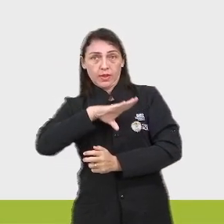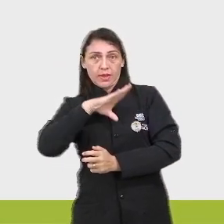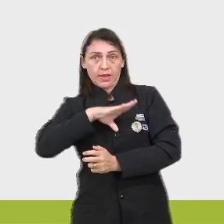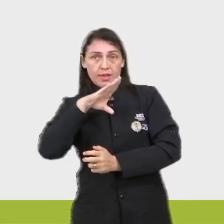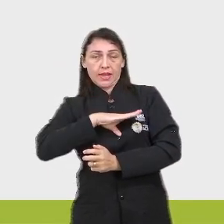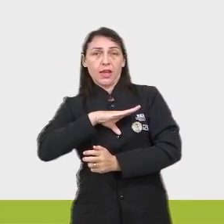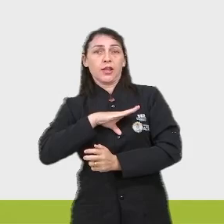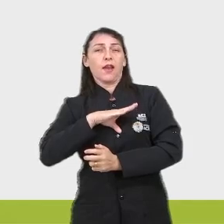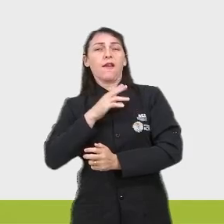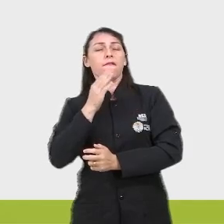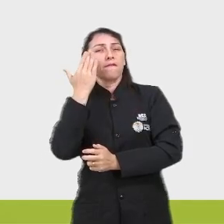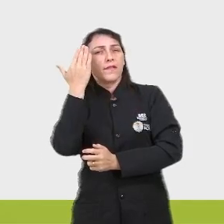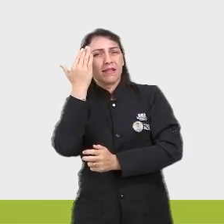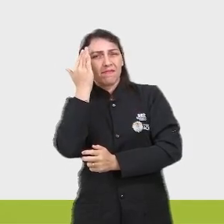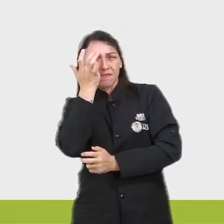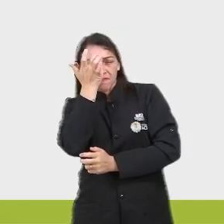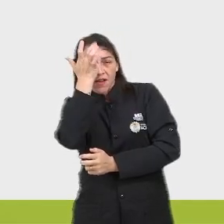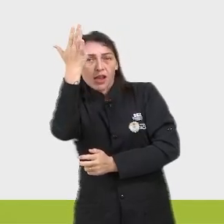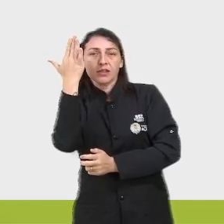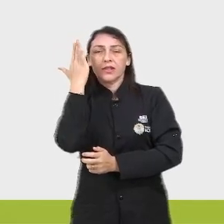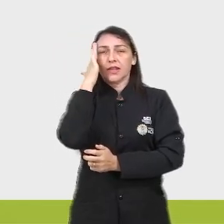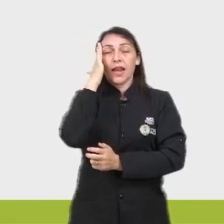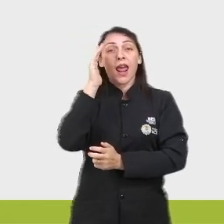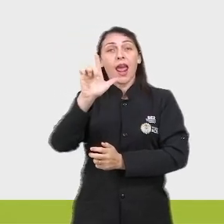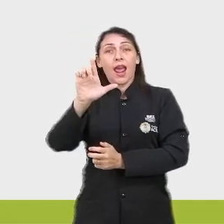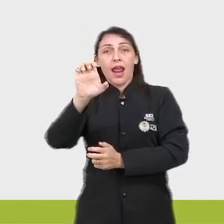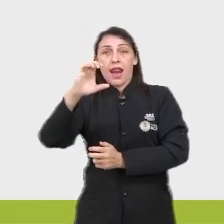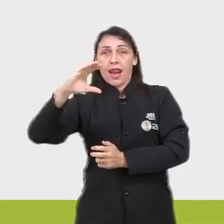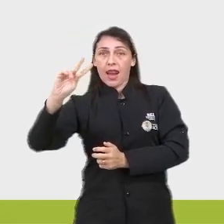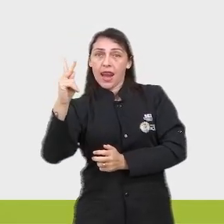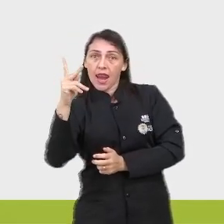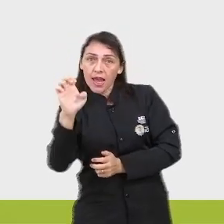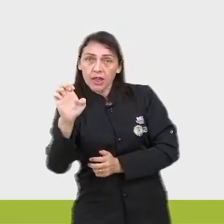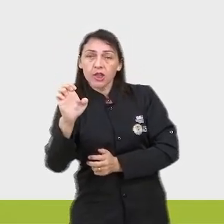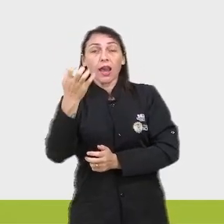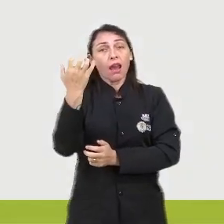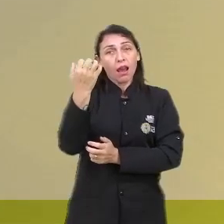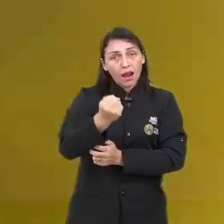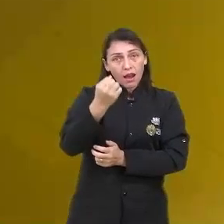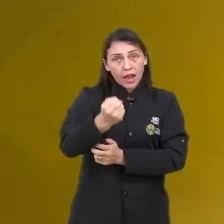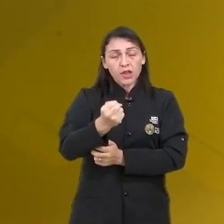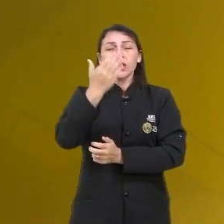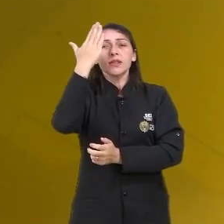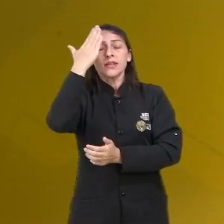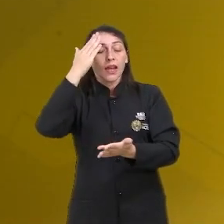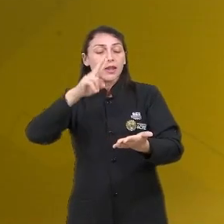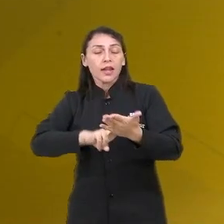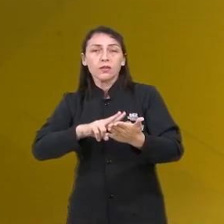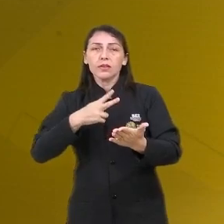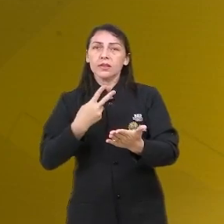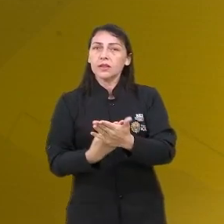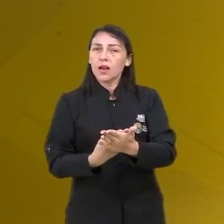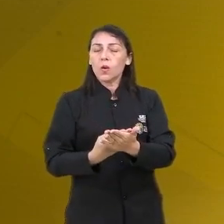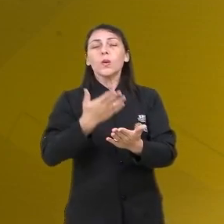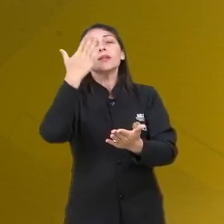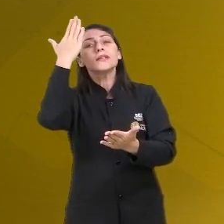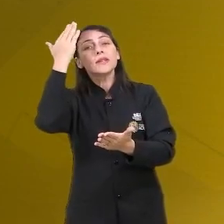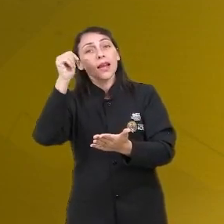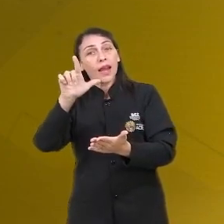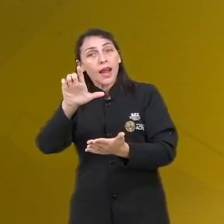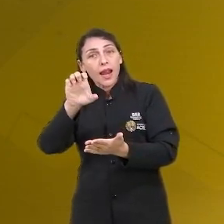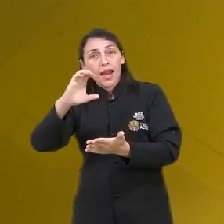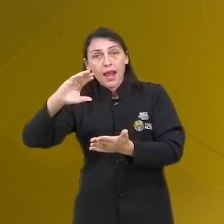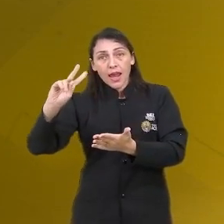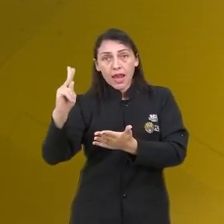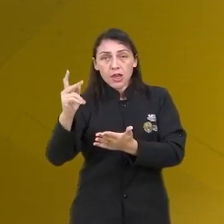são de fácil compreensão, como leite. Foi aquilo que a gente falou. Eu sei a tradução de leite. Eu sei que leite